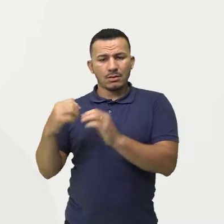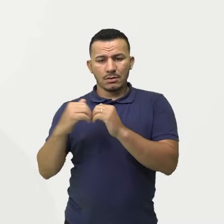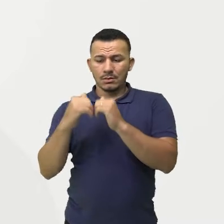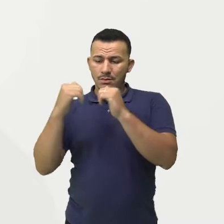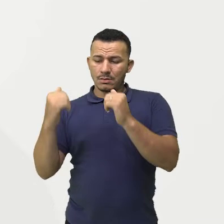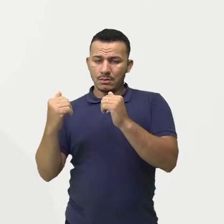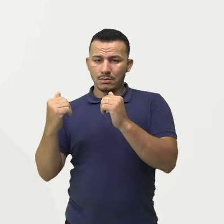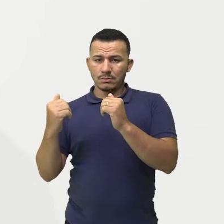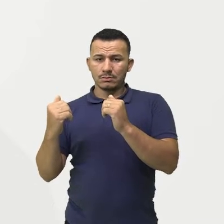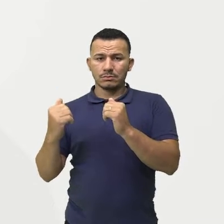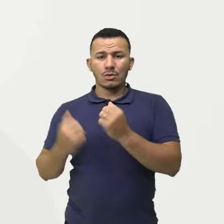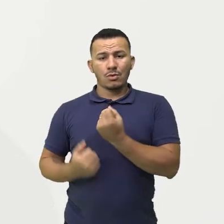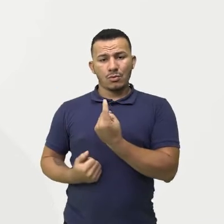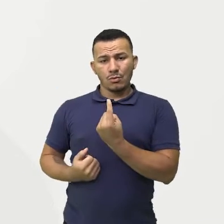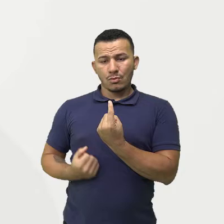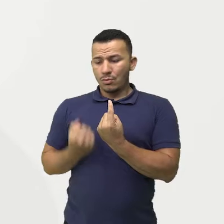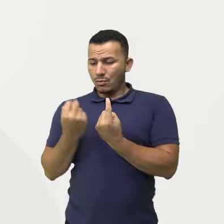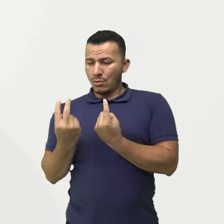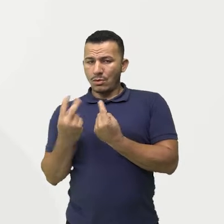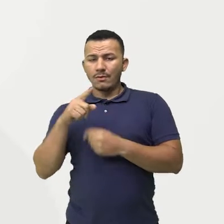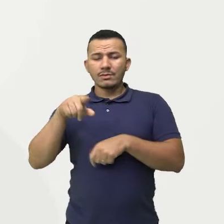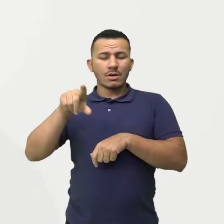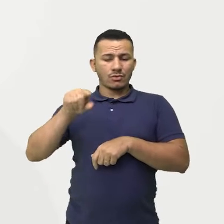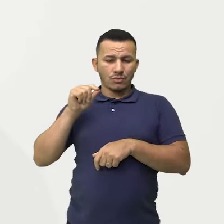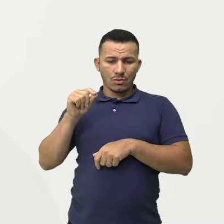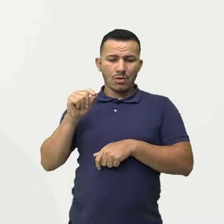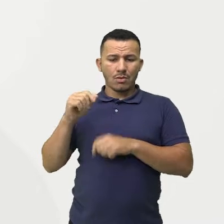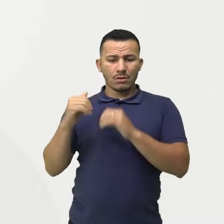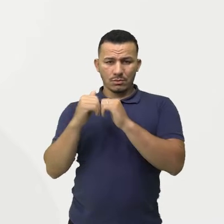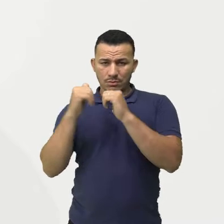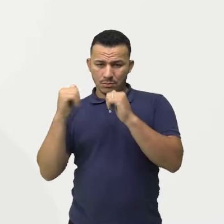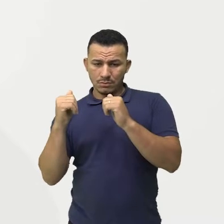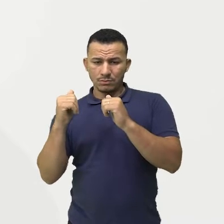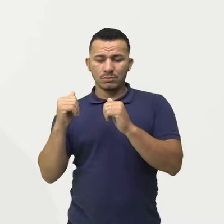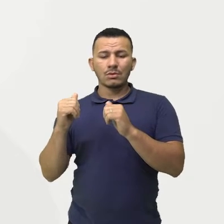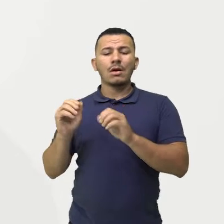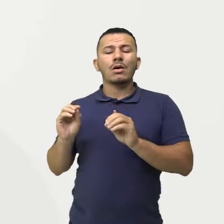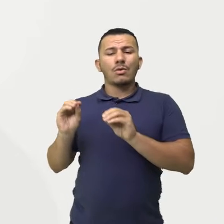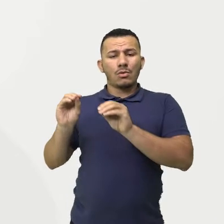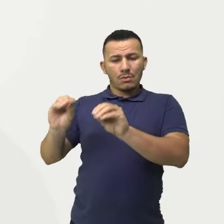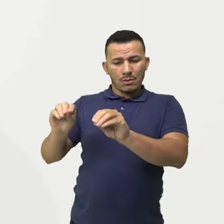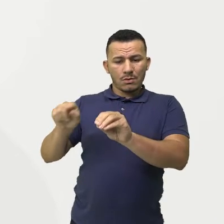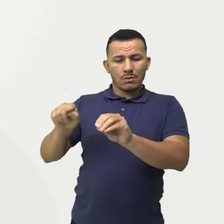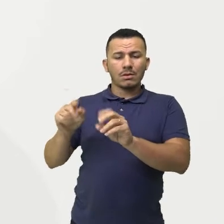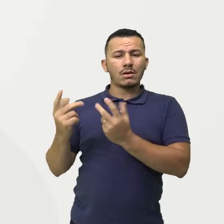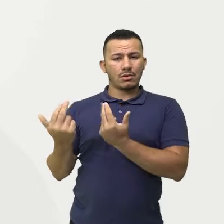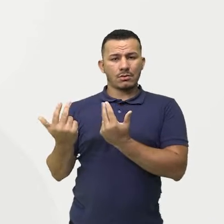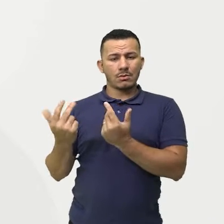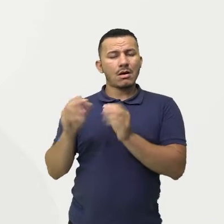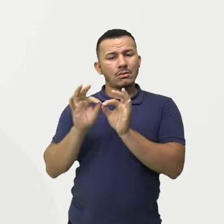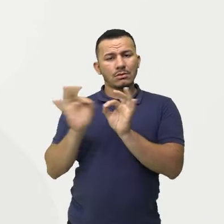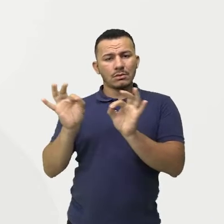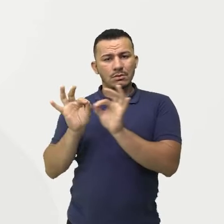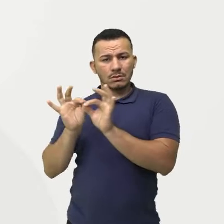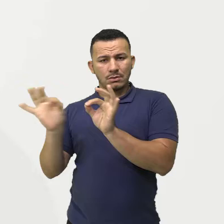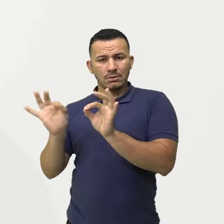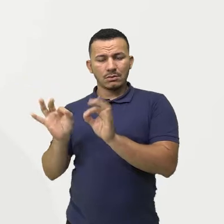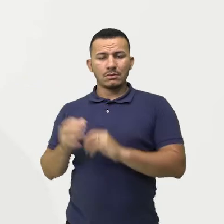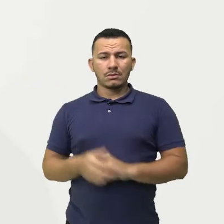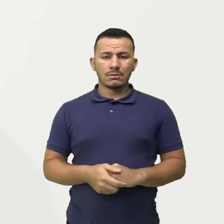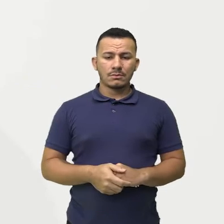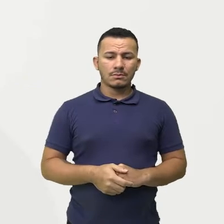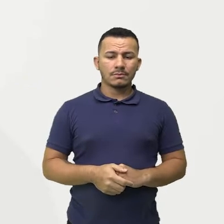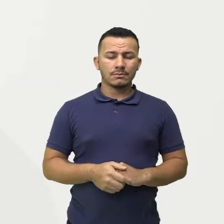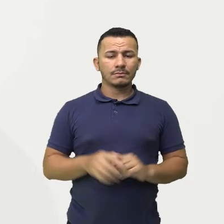mesma distânciazinha, olha só. Eu escolho a distância foi essa? Então, aqui eu vou ter a mesma distância para marcar o